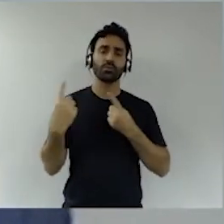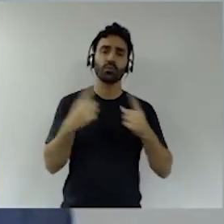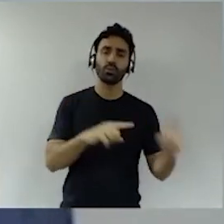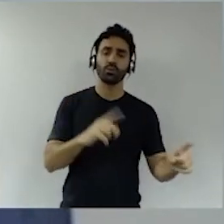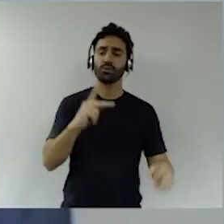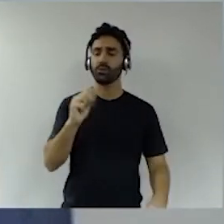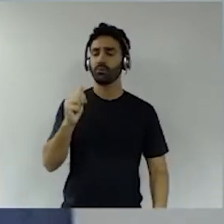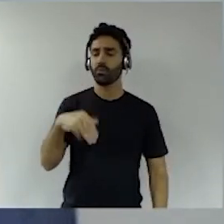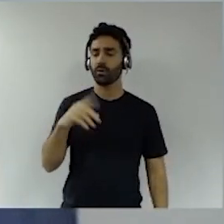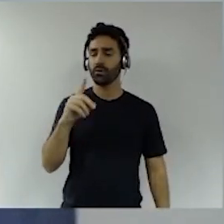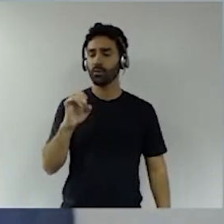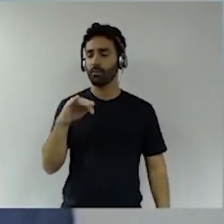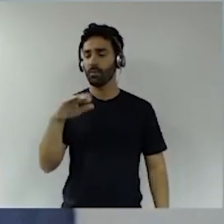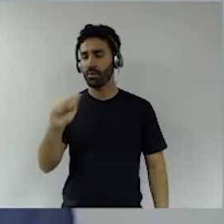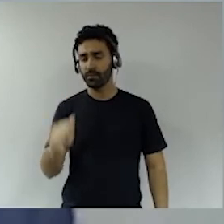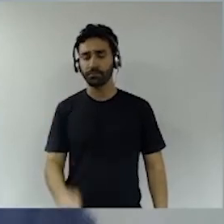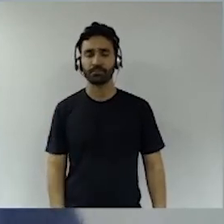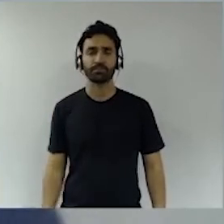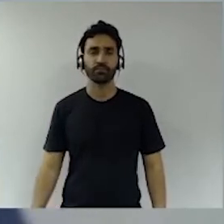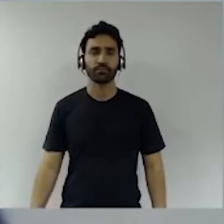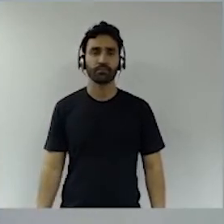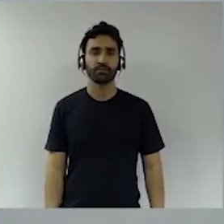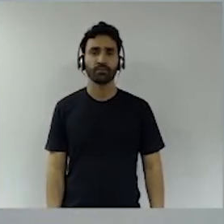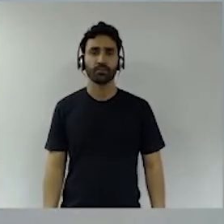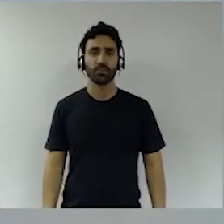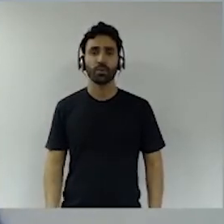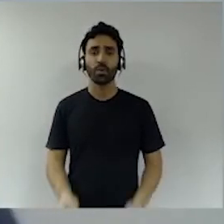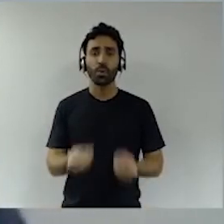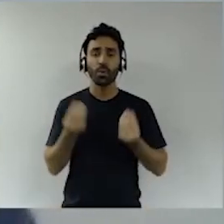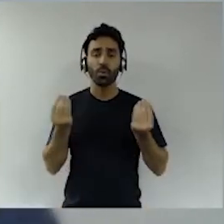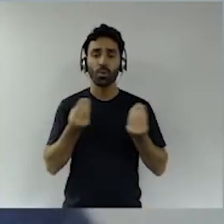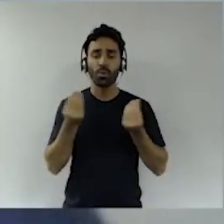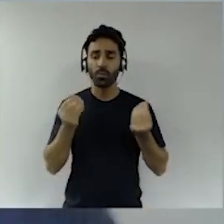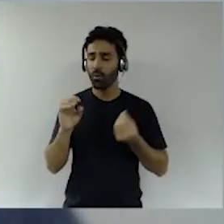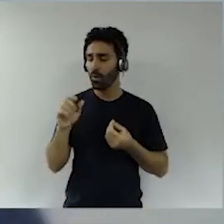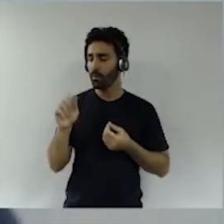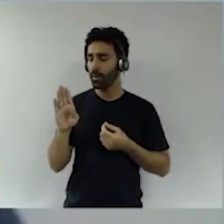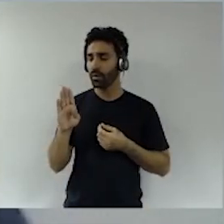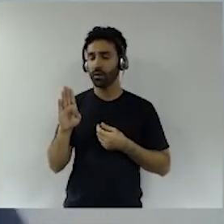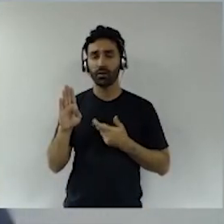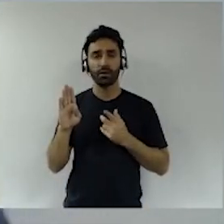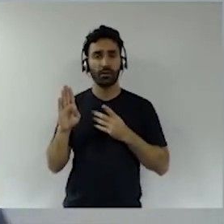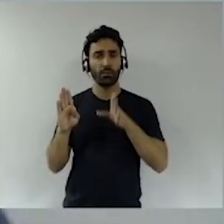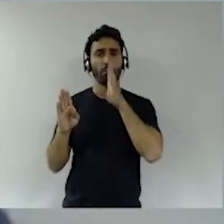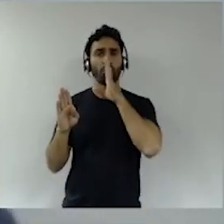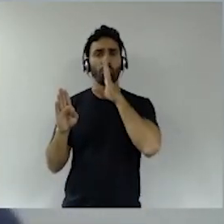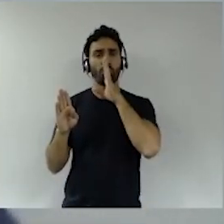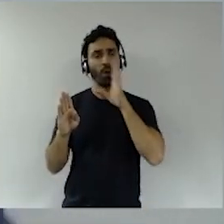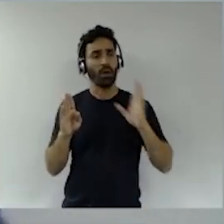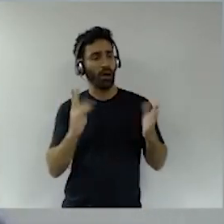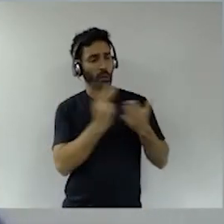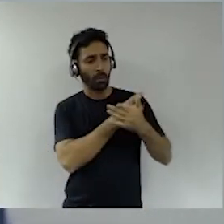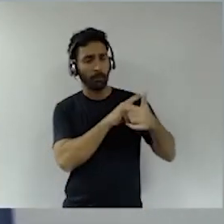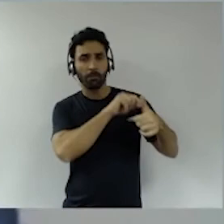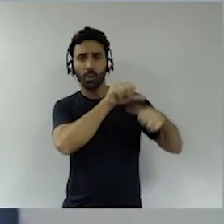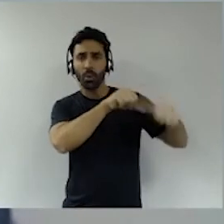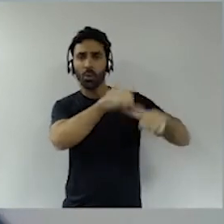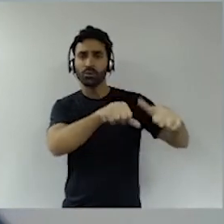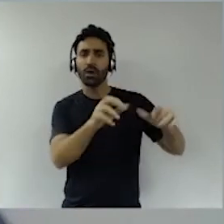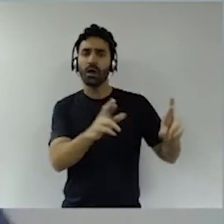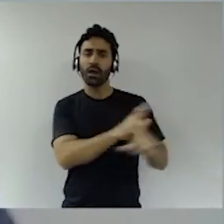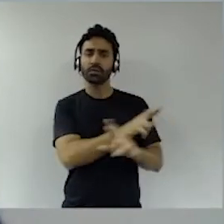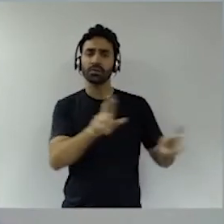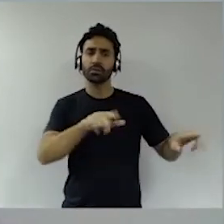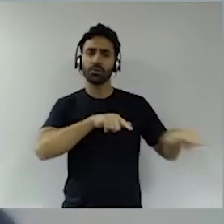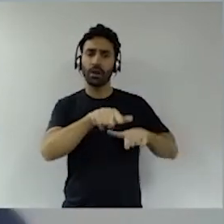pandemia? Como a ordem poderia calar diante das alterações das relações